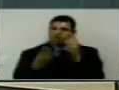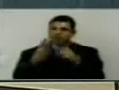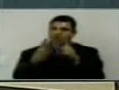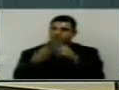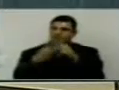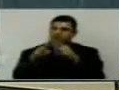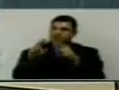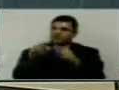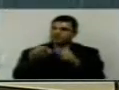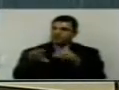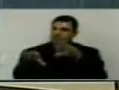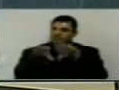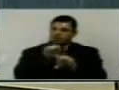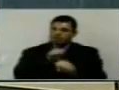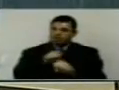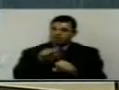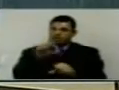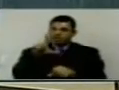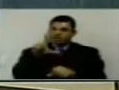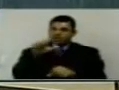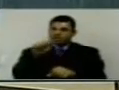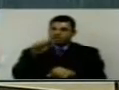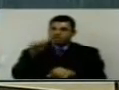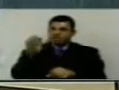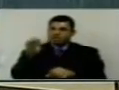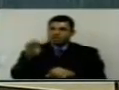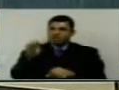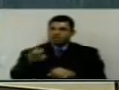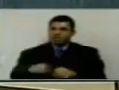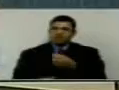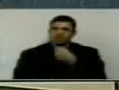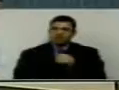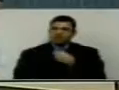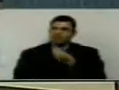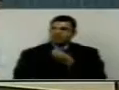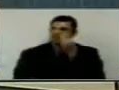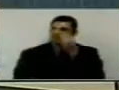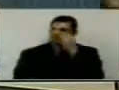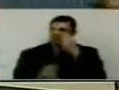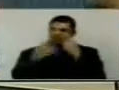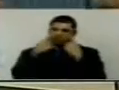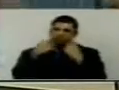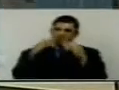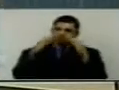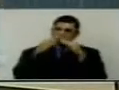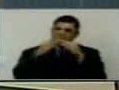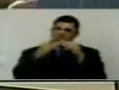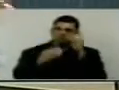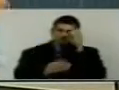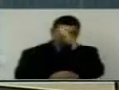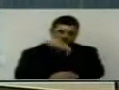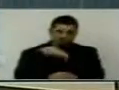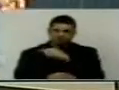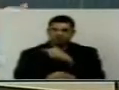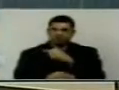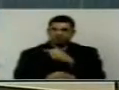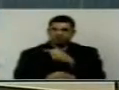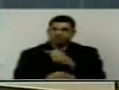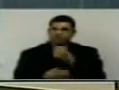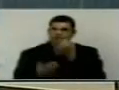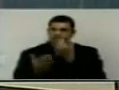irmãos se formarem no La Salle. Eu vi minha mãe chorar em casa com as dificuldades de, após perder o meu pai,